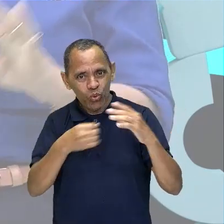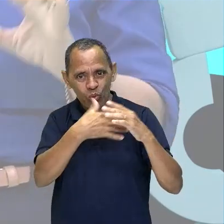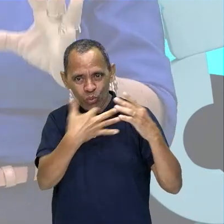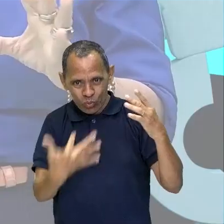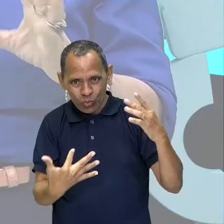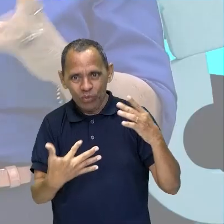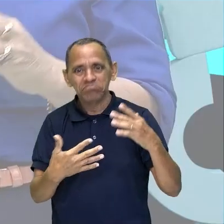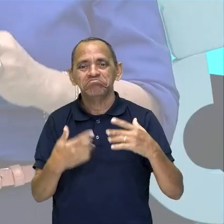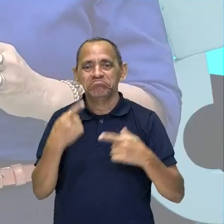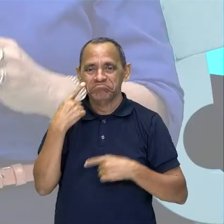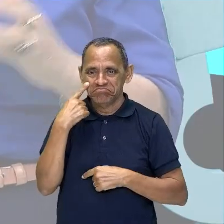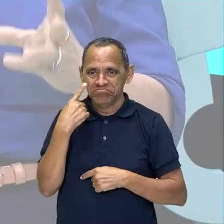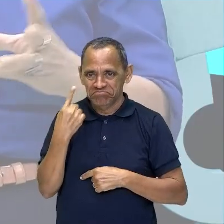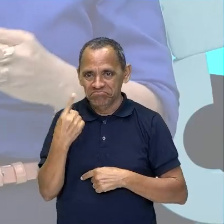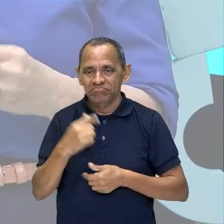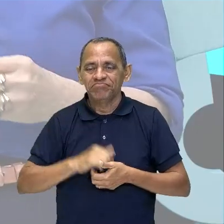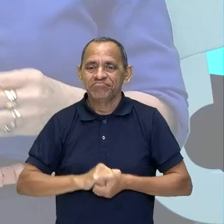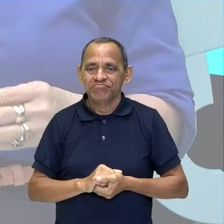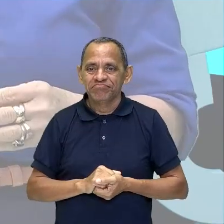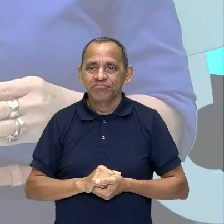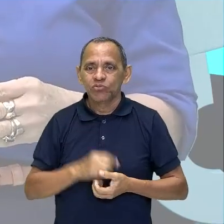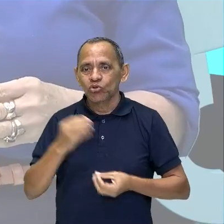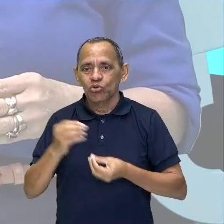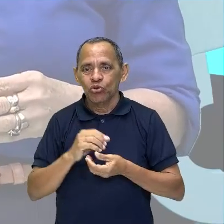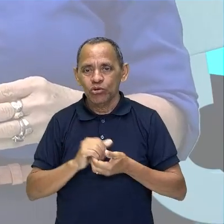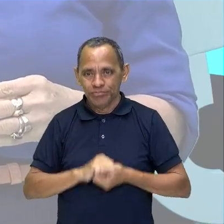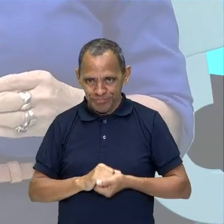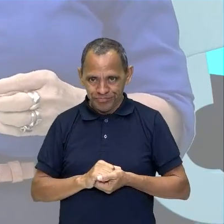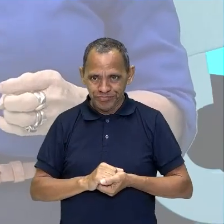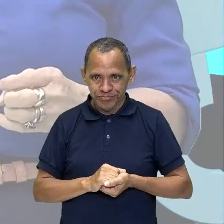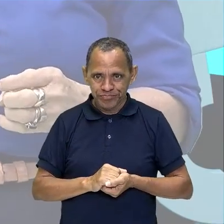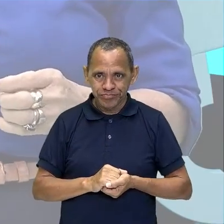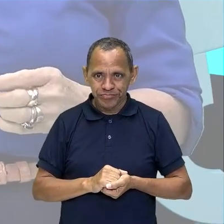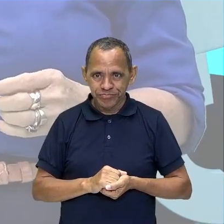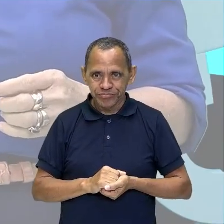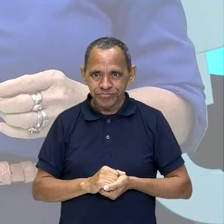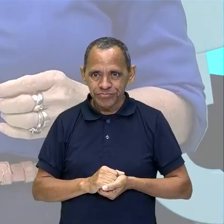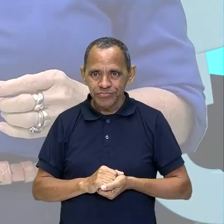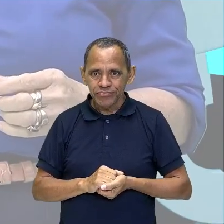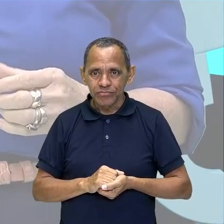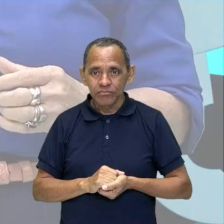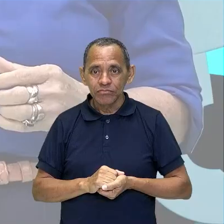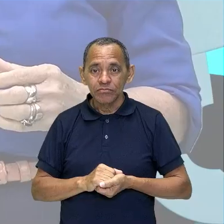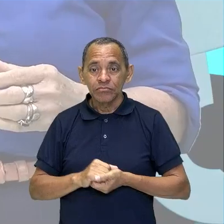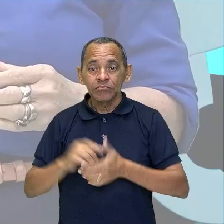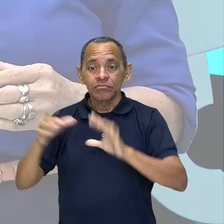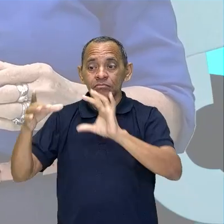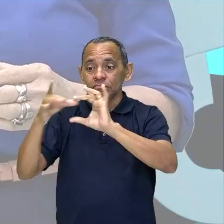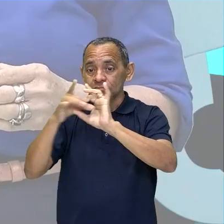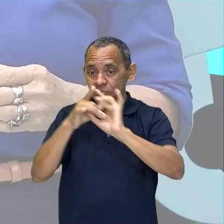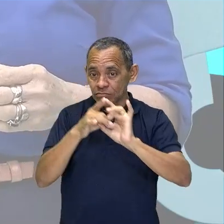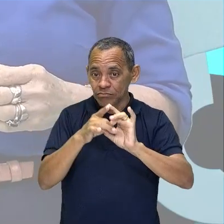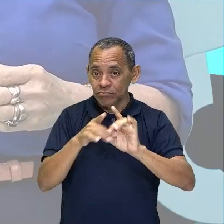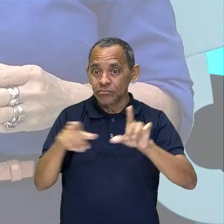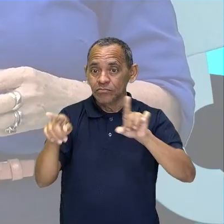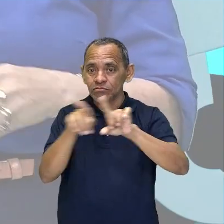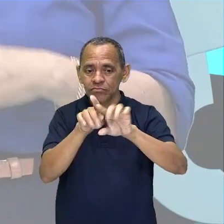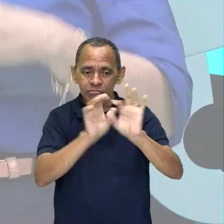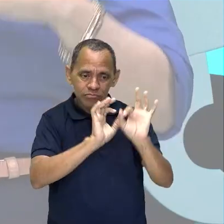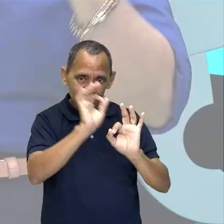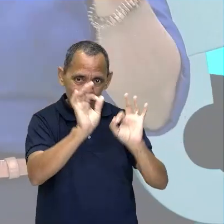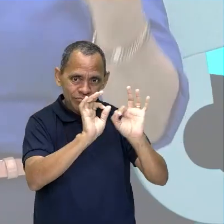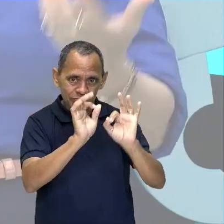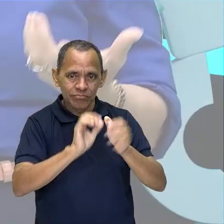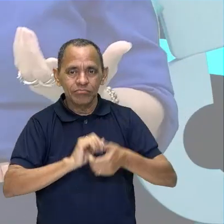hipermídia, esse recurso, né, da pós-modernidade. E hiperligações com o eixo organizador. E